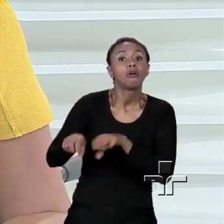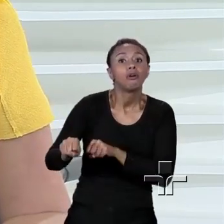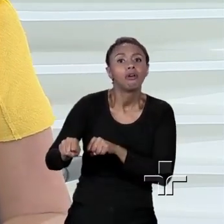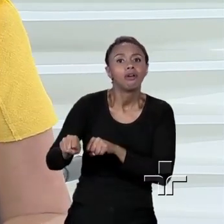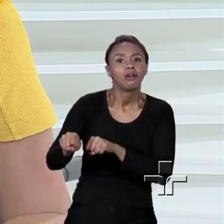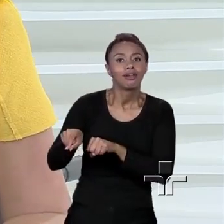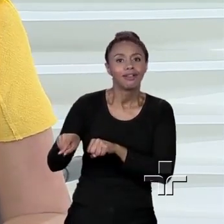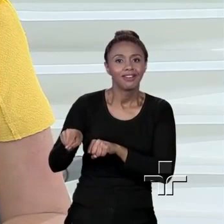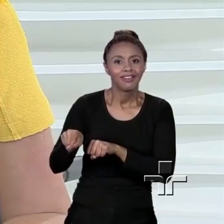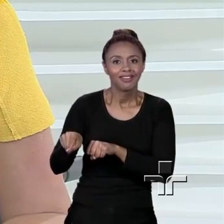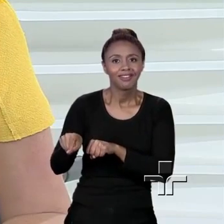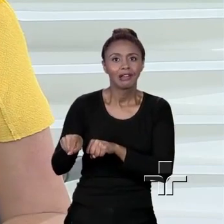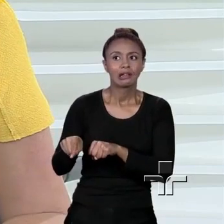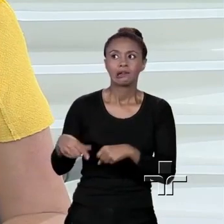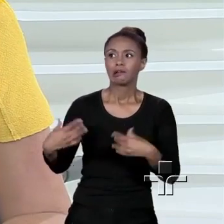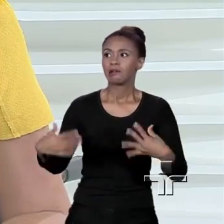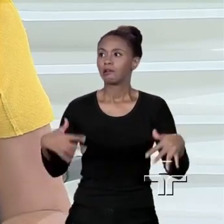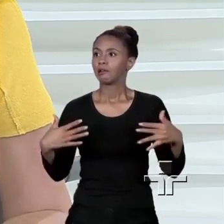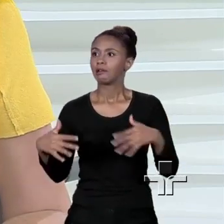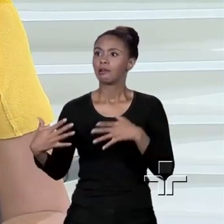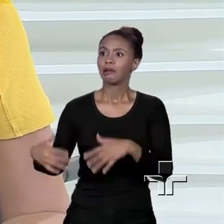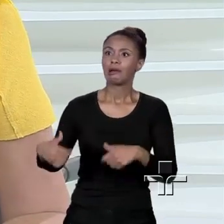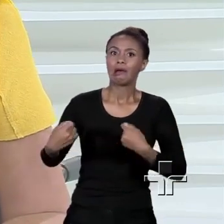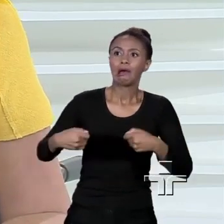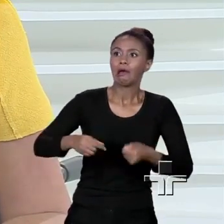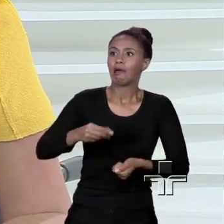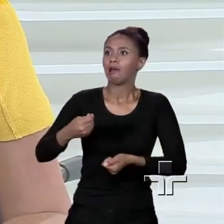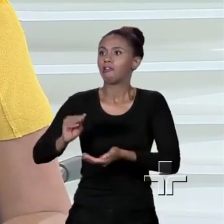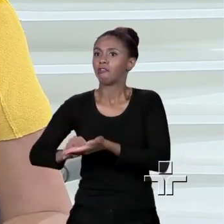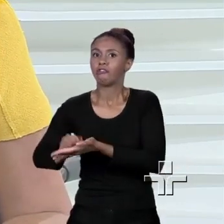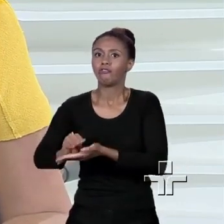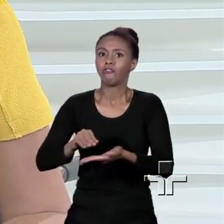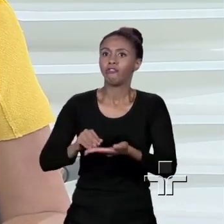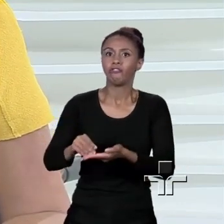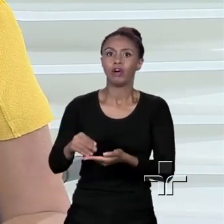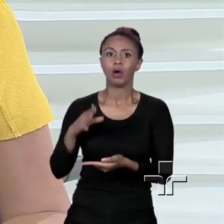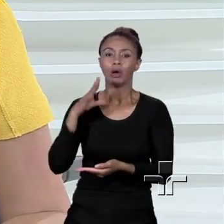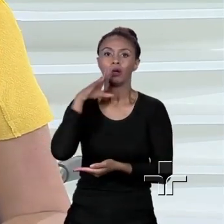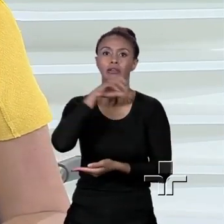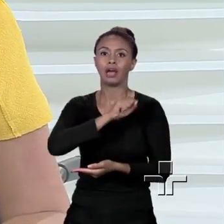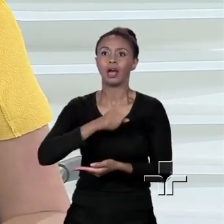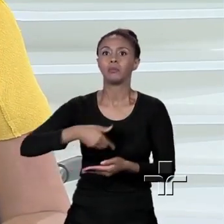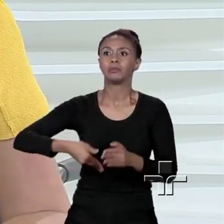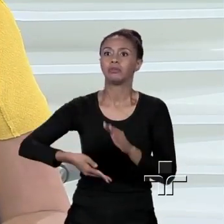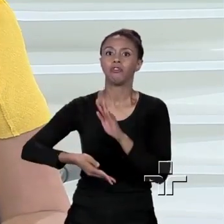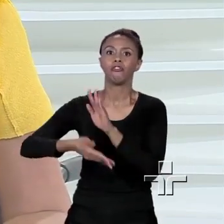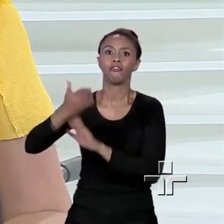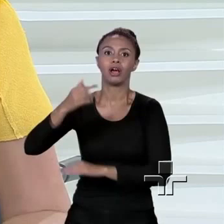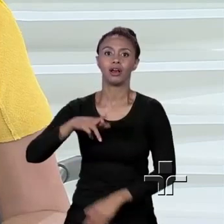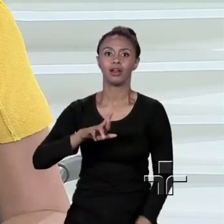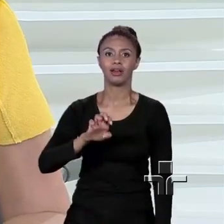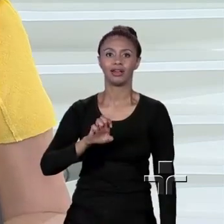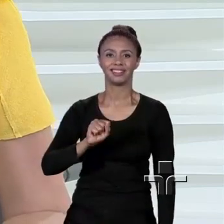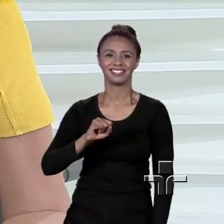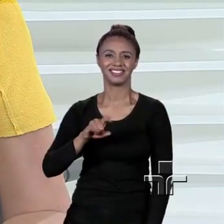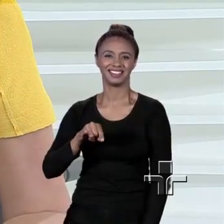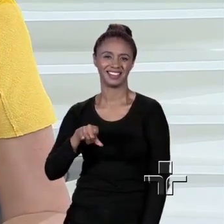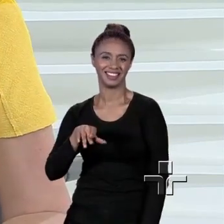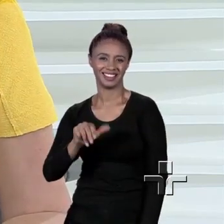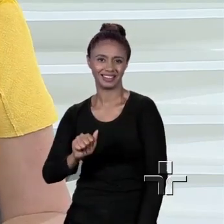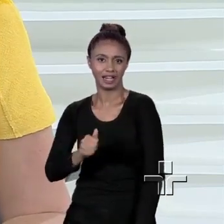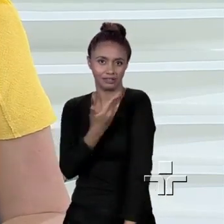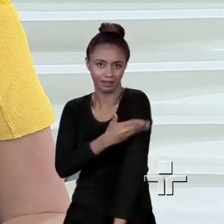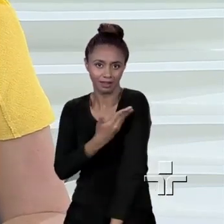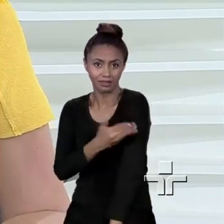eu vi uma força-tarefa para que eles conseguissem logo o diploma de residentes para poder ir, eles vão